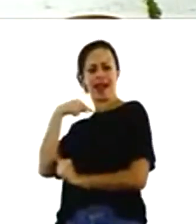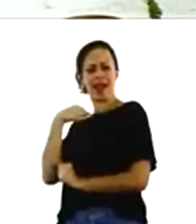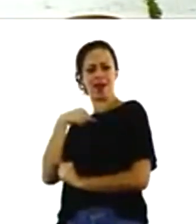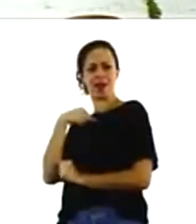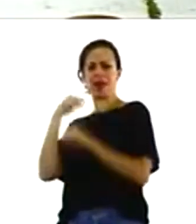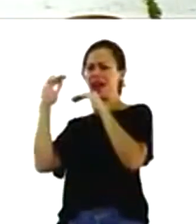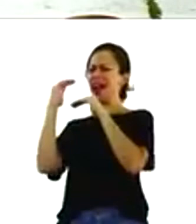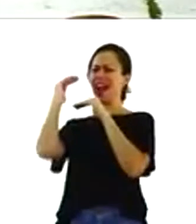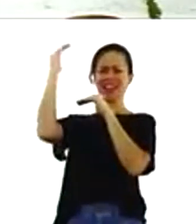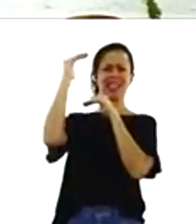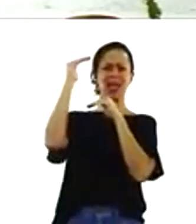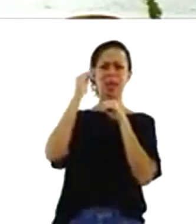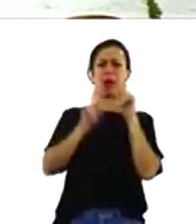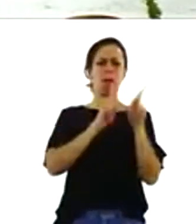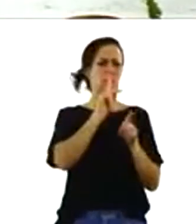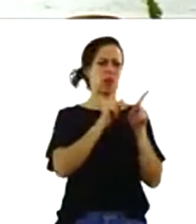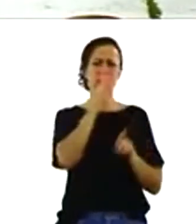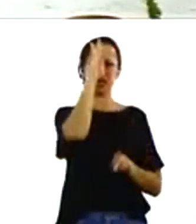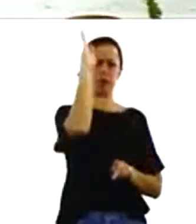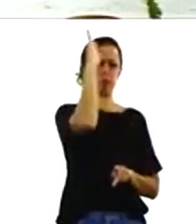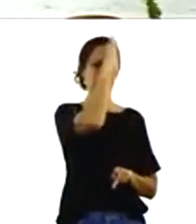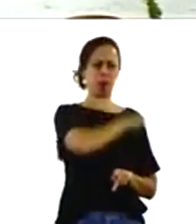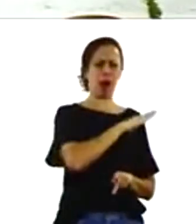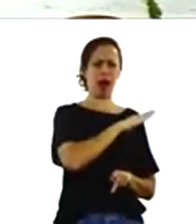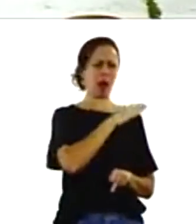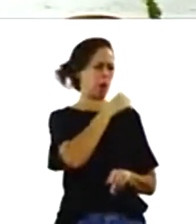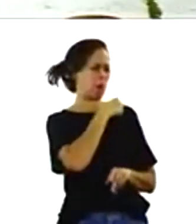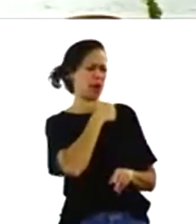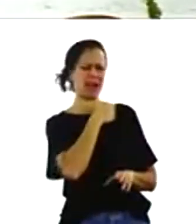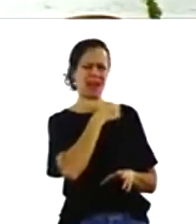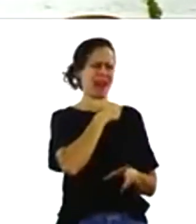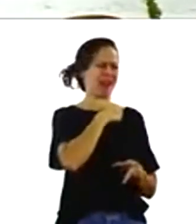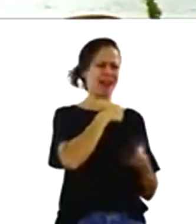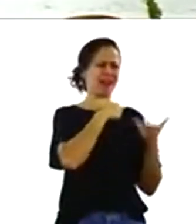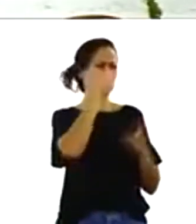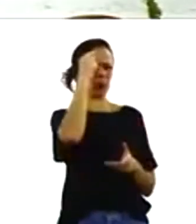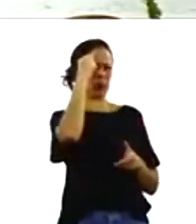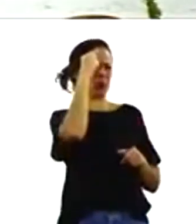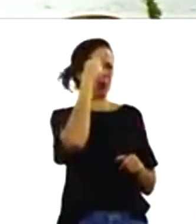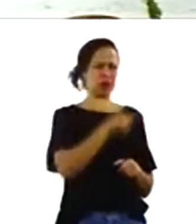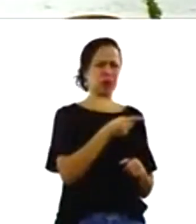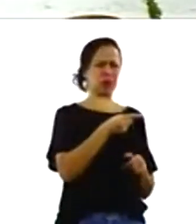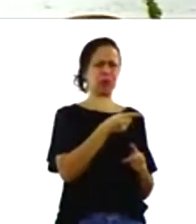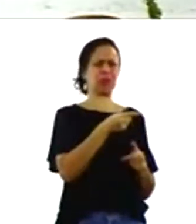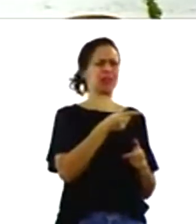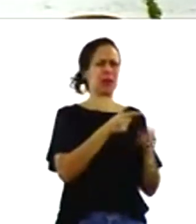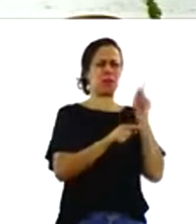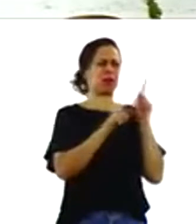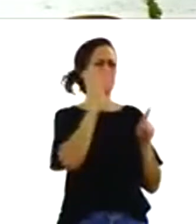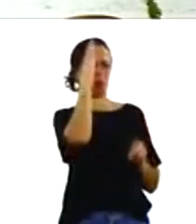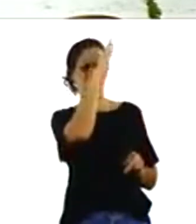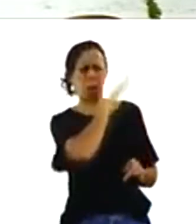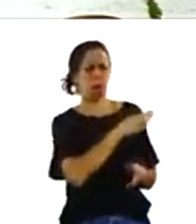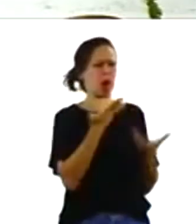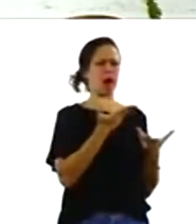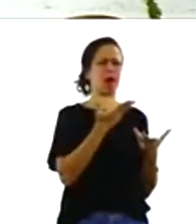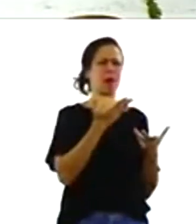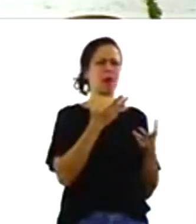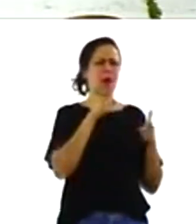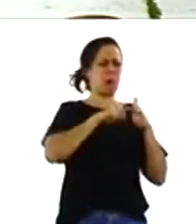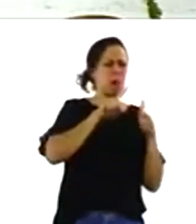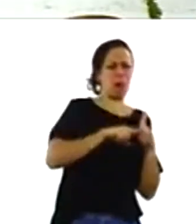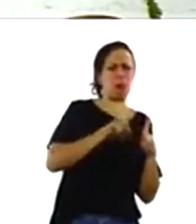potestade e poder e domínio e de todo nome que se possa referir, não só no presente